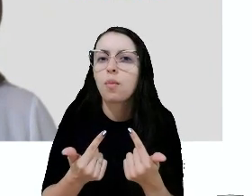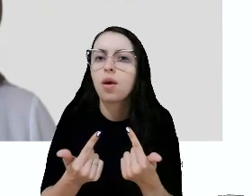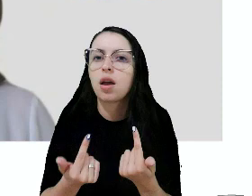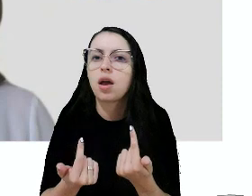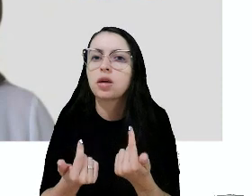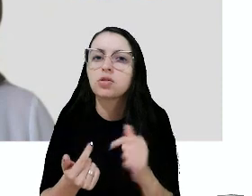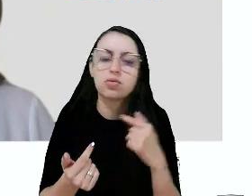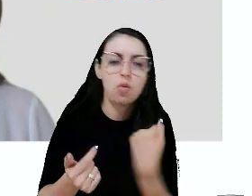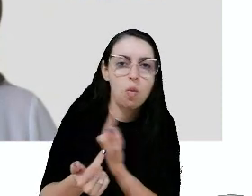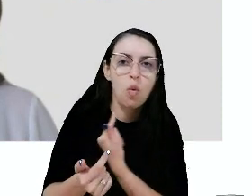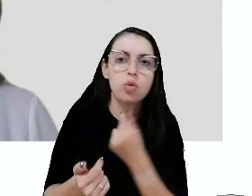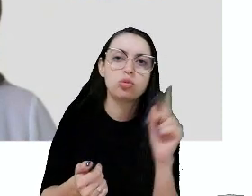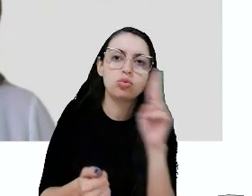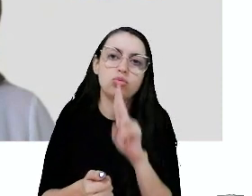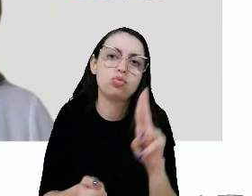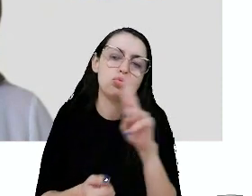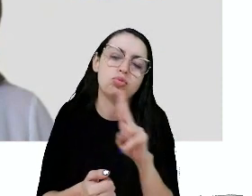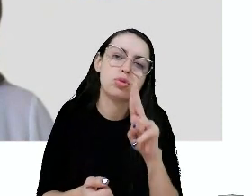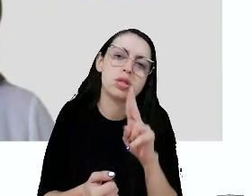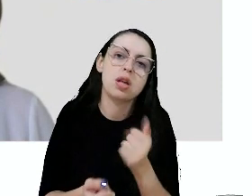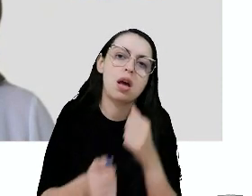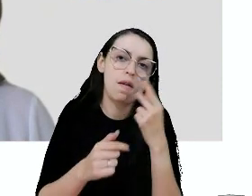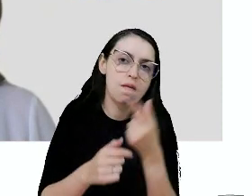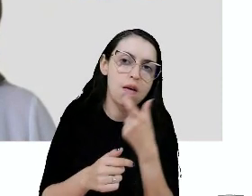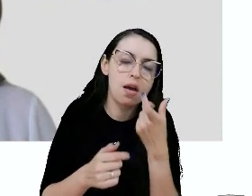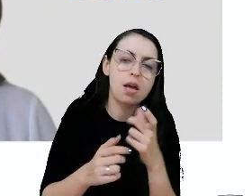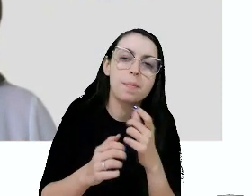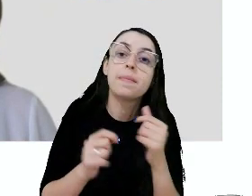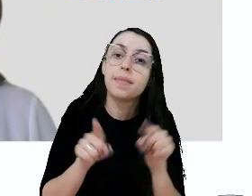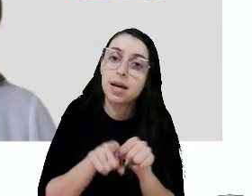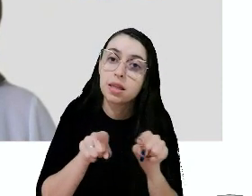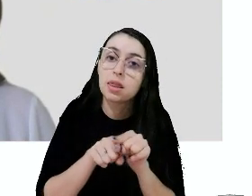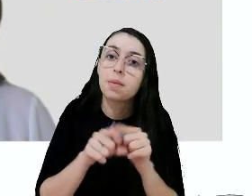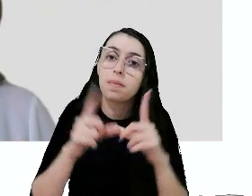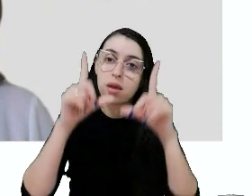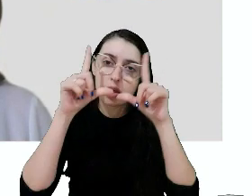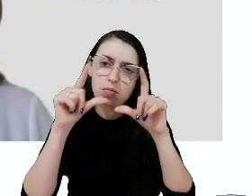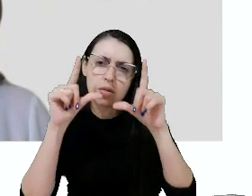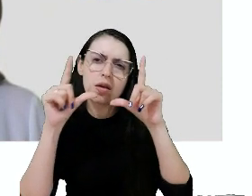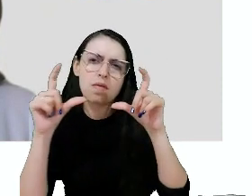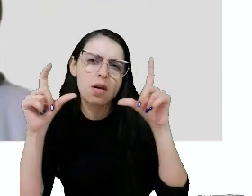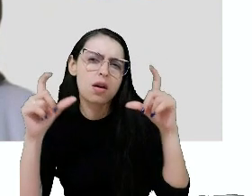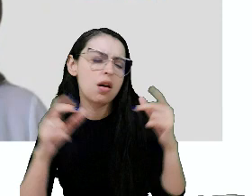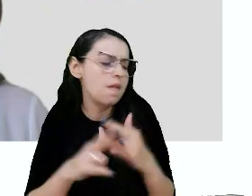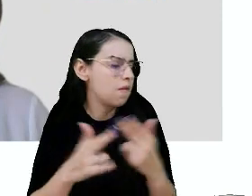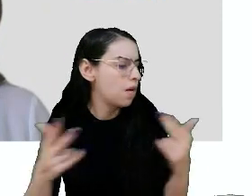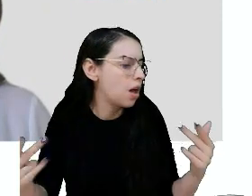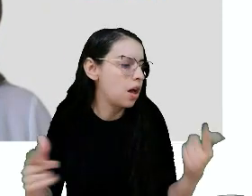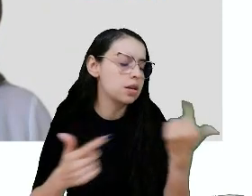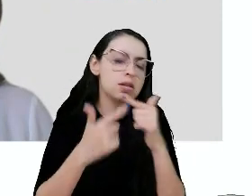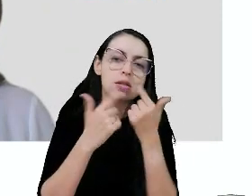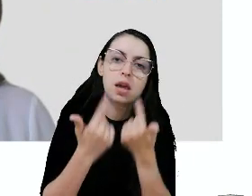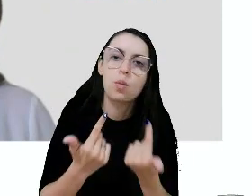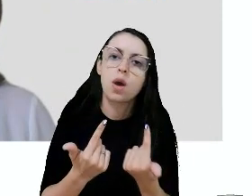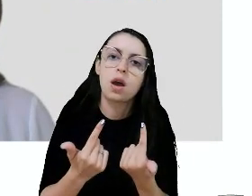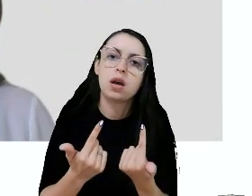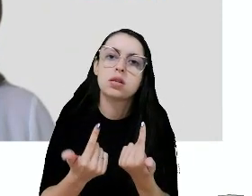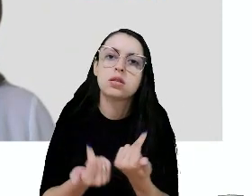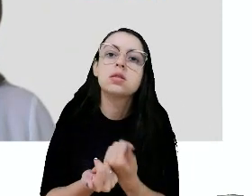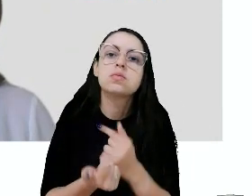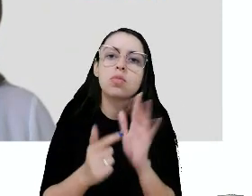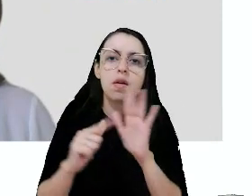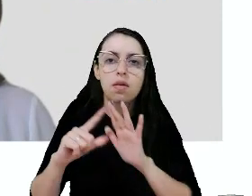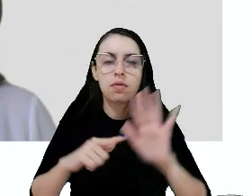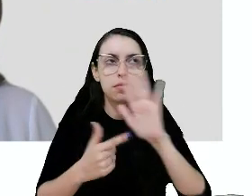só essa que nós estamos utilizando no momento, que é a falada, mas através de N outras formas de linguagem, não é?